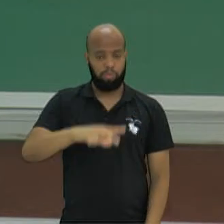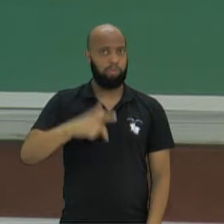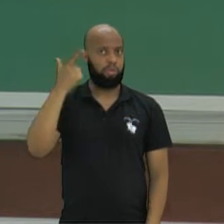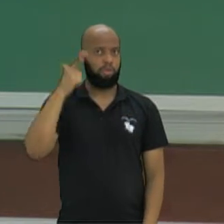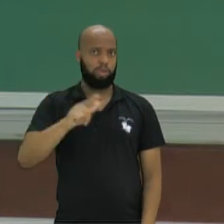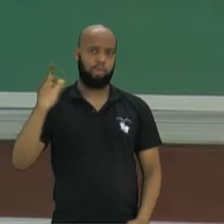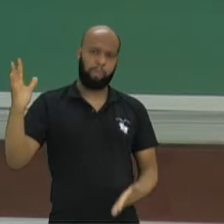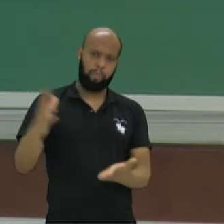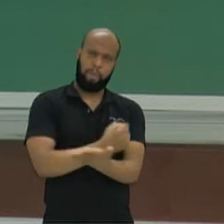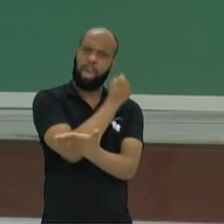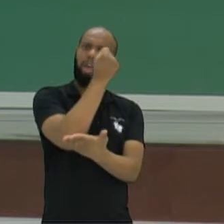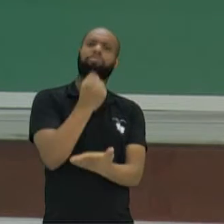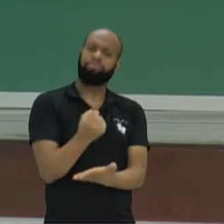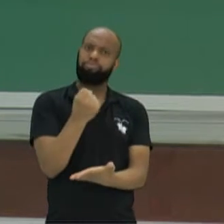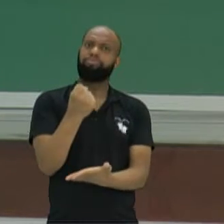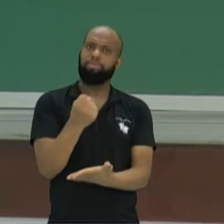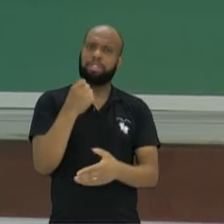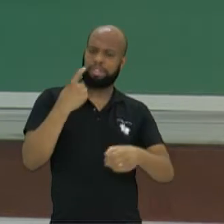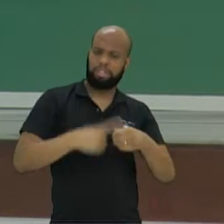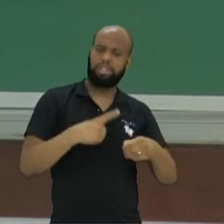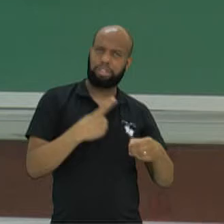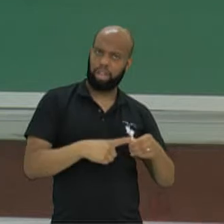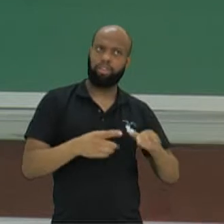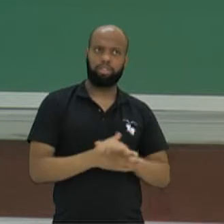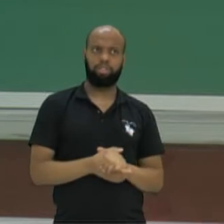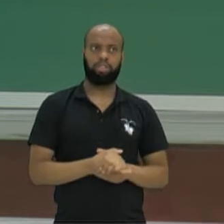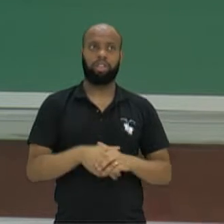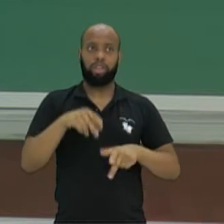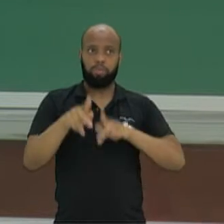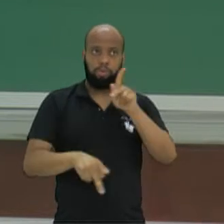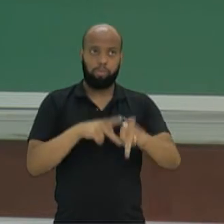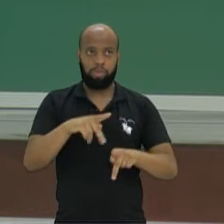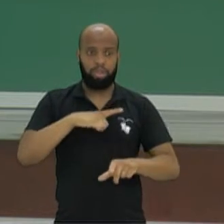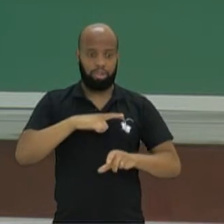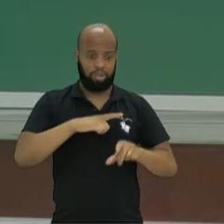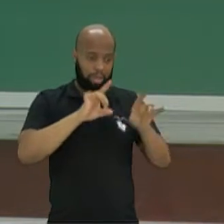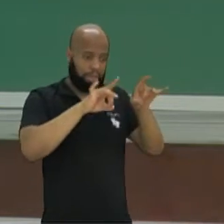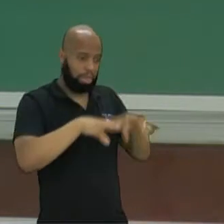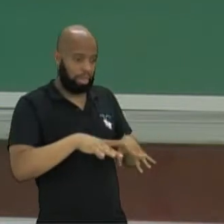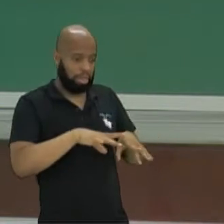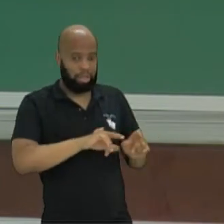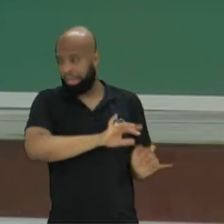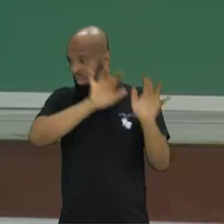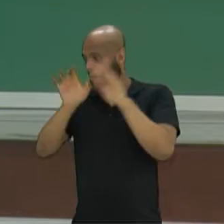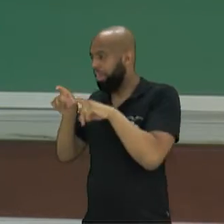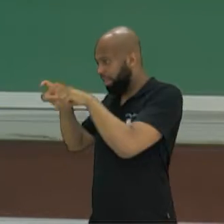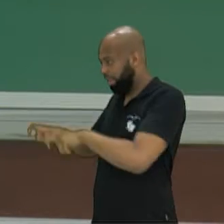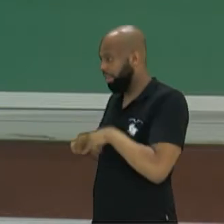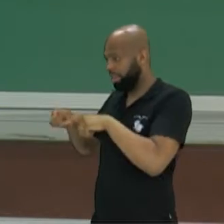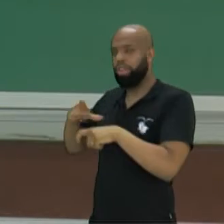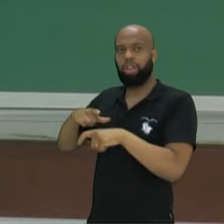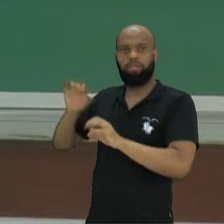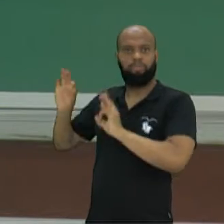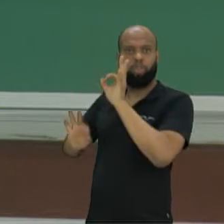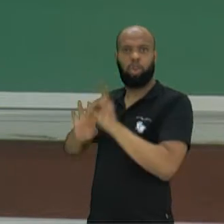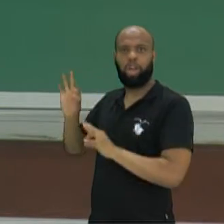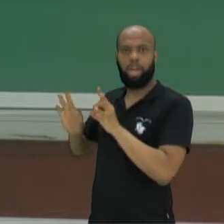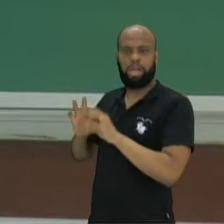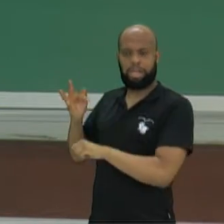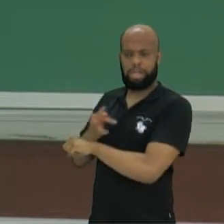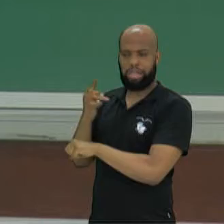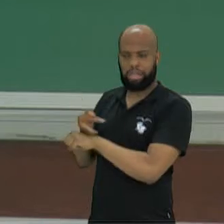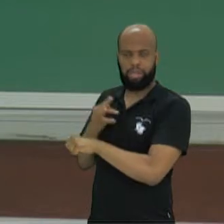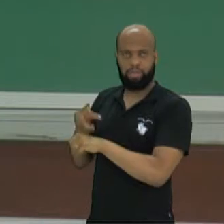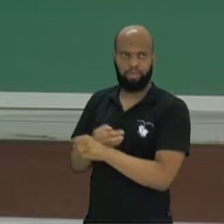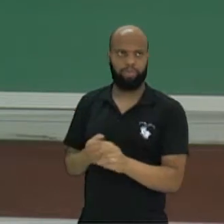a cidade sem muita dificuldade, mas também com efetivo desse. A população se retira para o interior, de lá organiza uma resistência, inclusive. Acontece